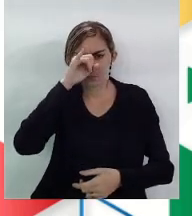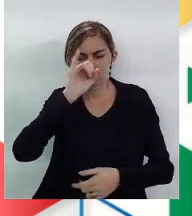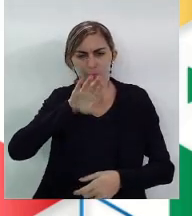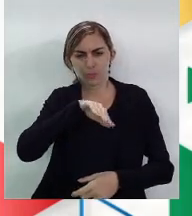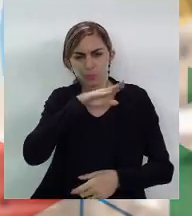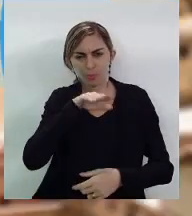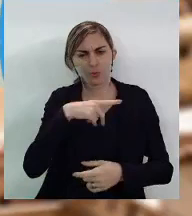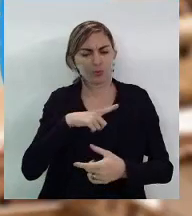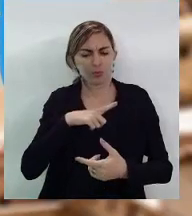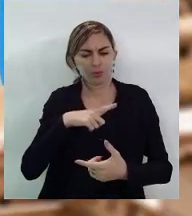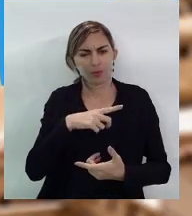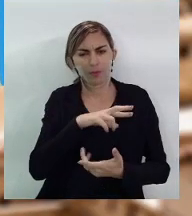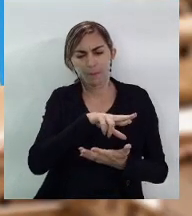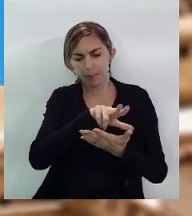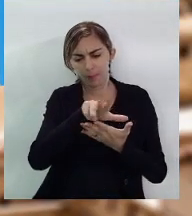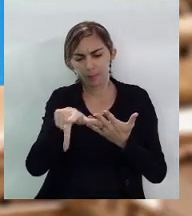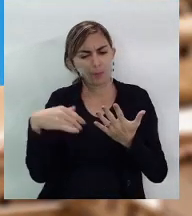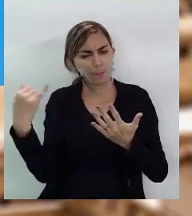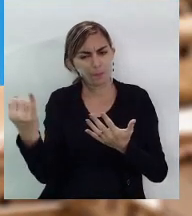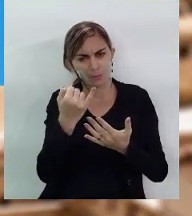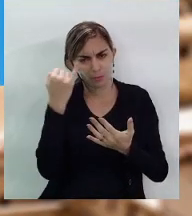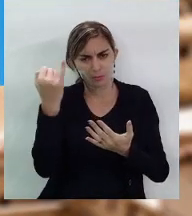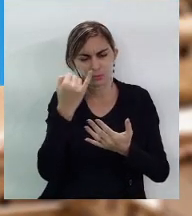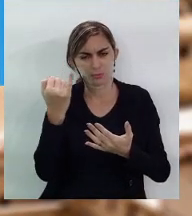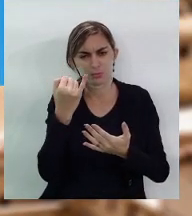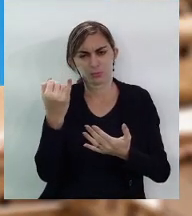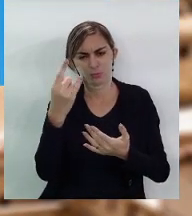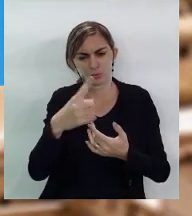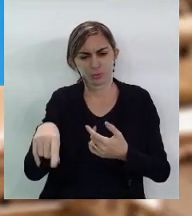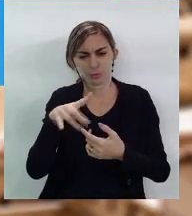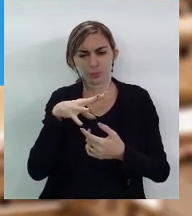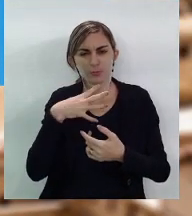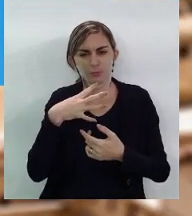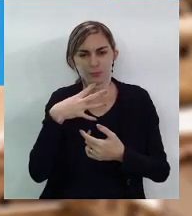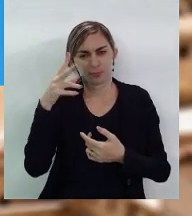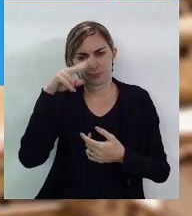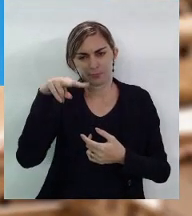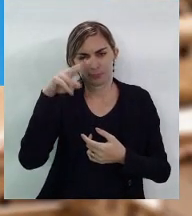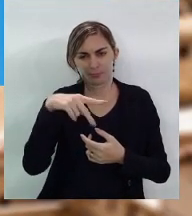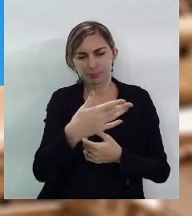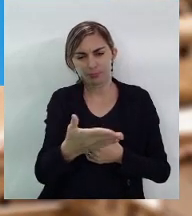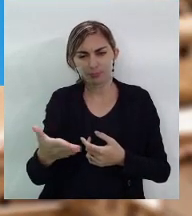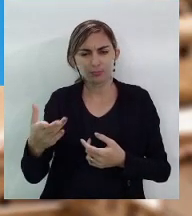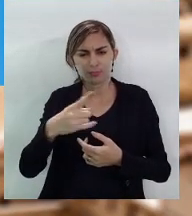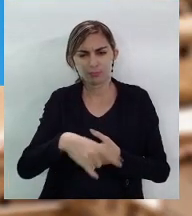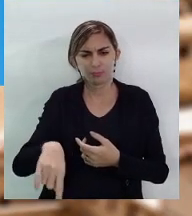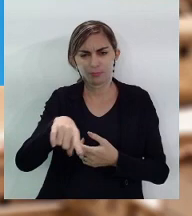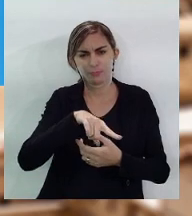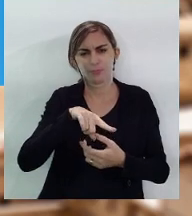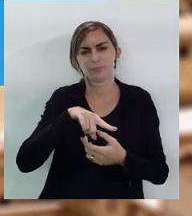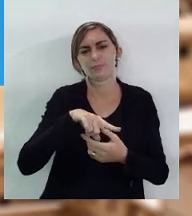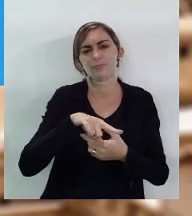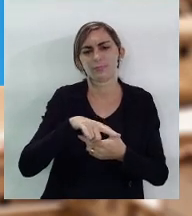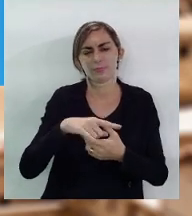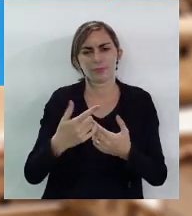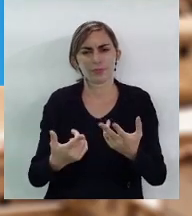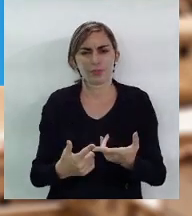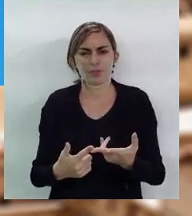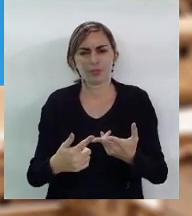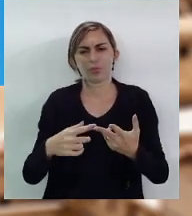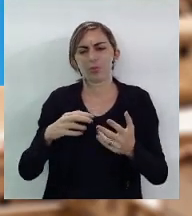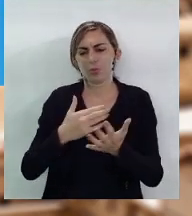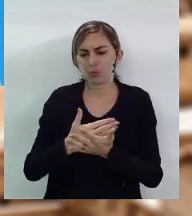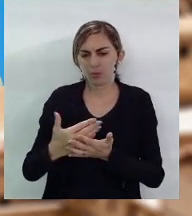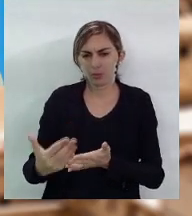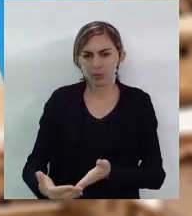são pontos importantes para nós conhecermos. Lembrem-se disso, no nosso componente, rito,